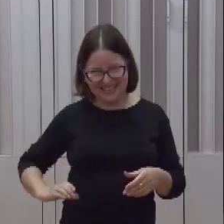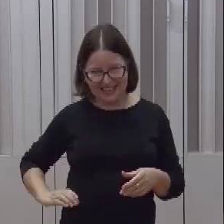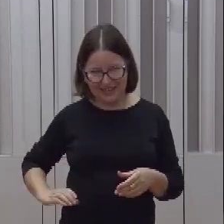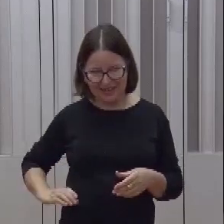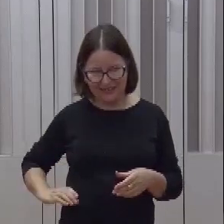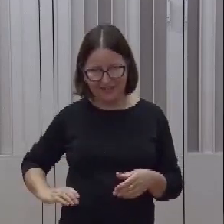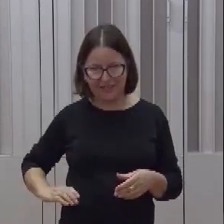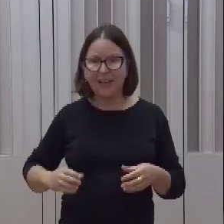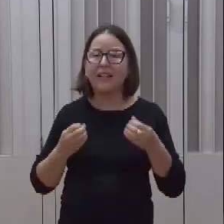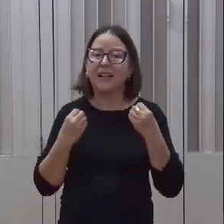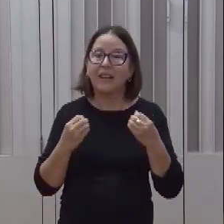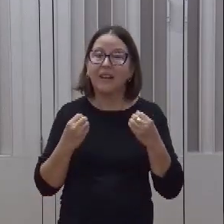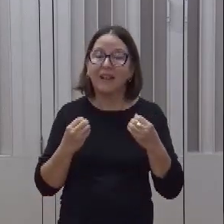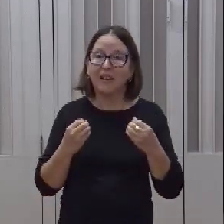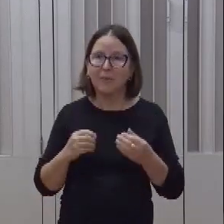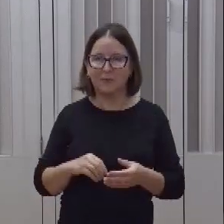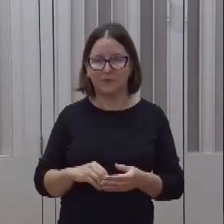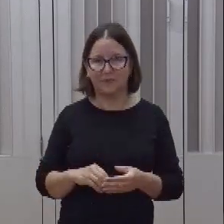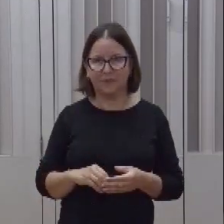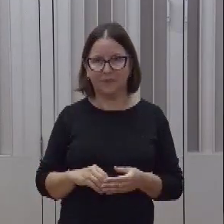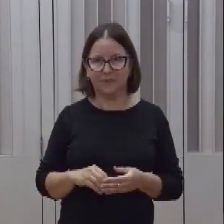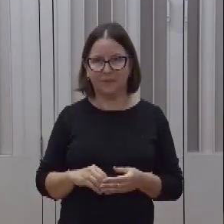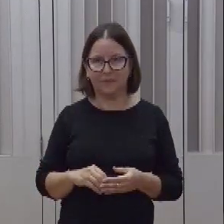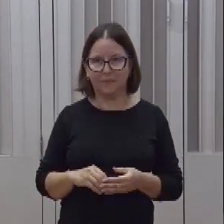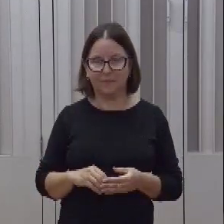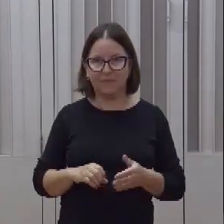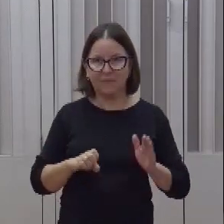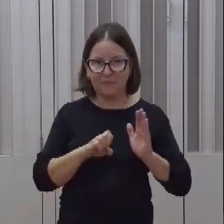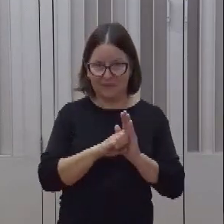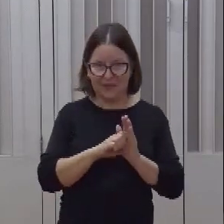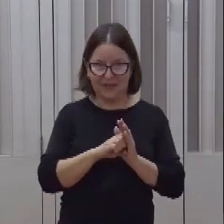Uma dessas questões é a frutificação.